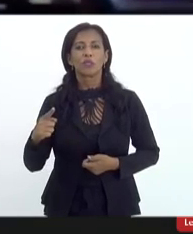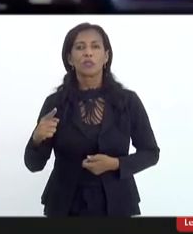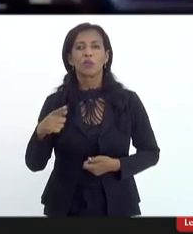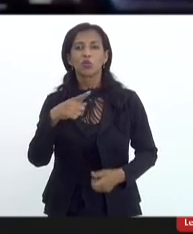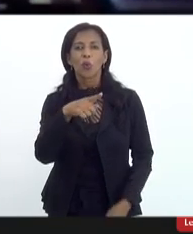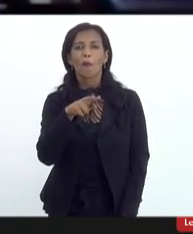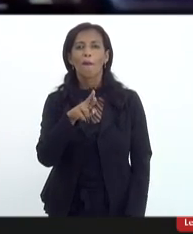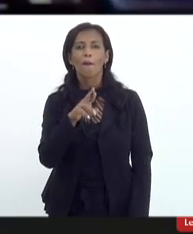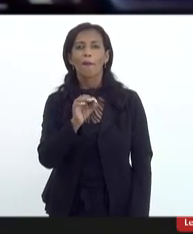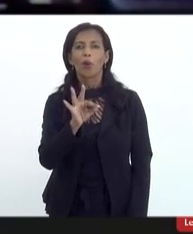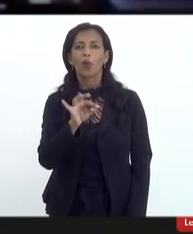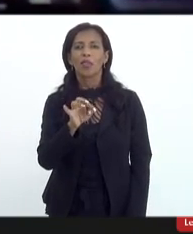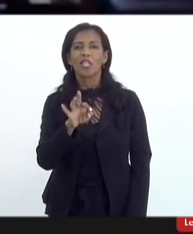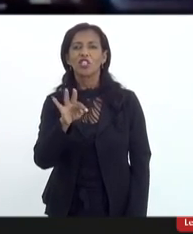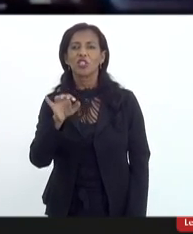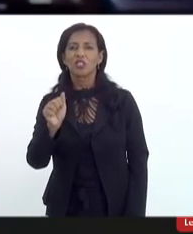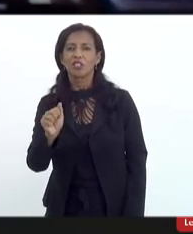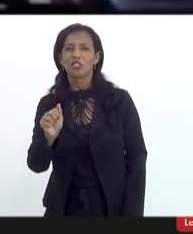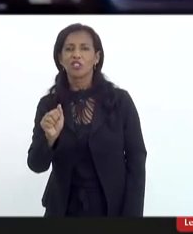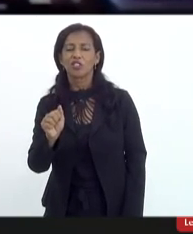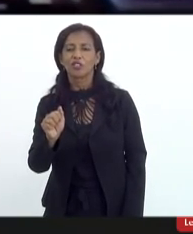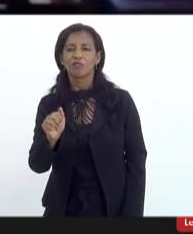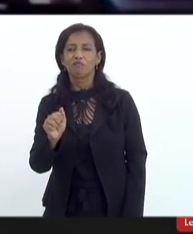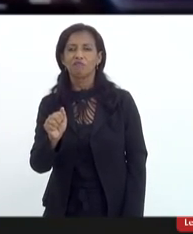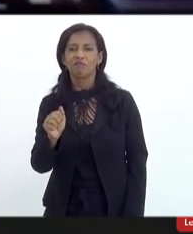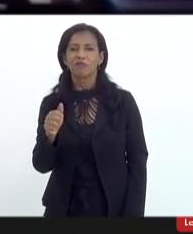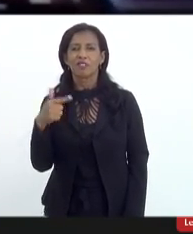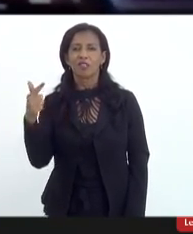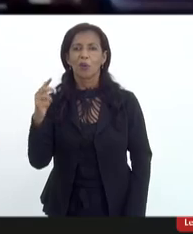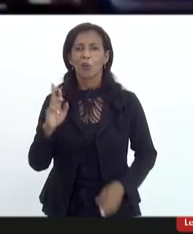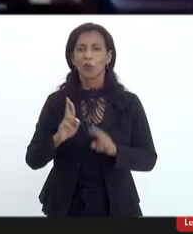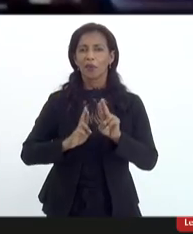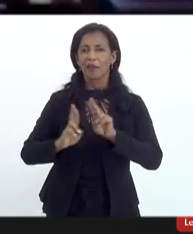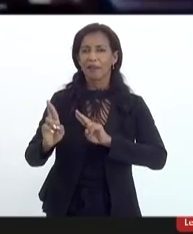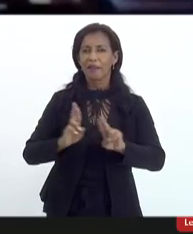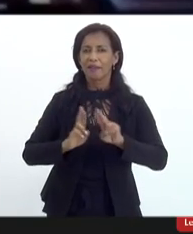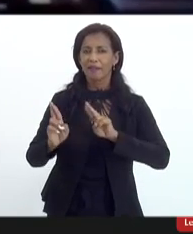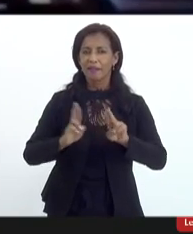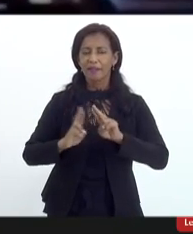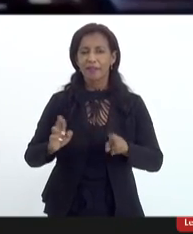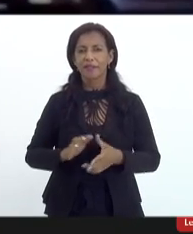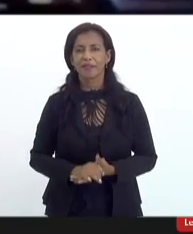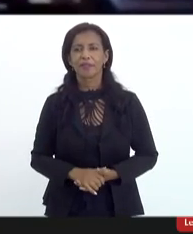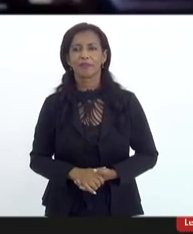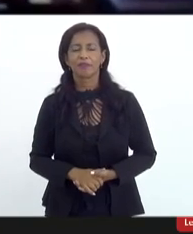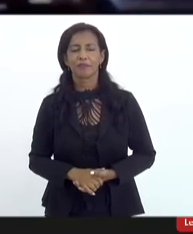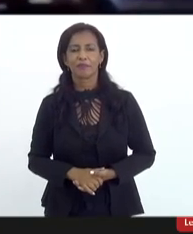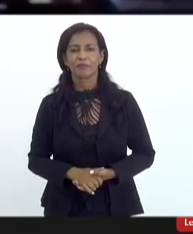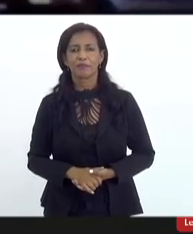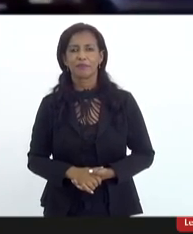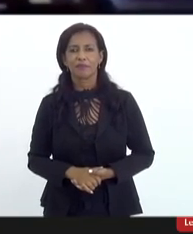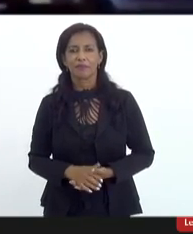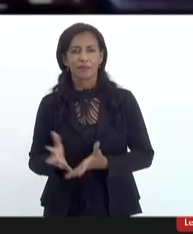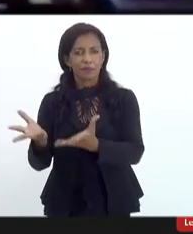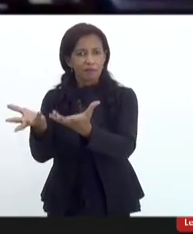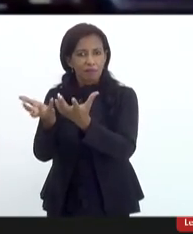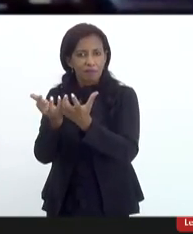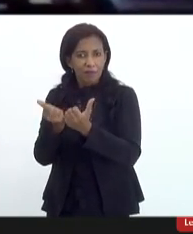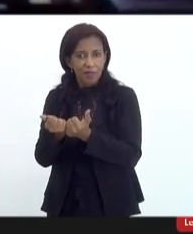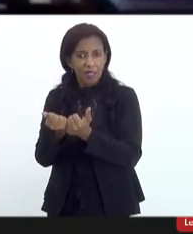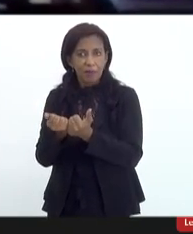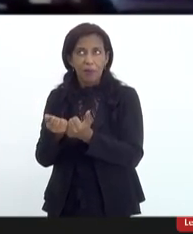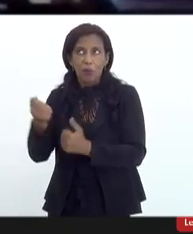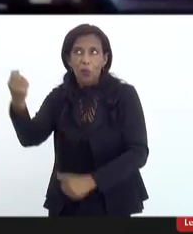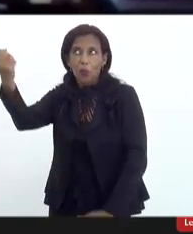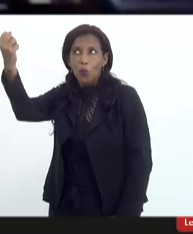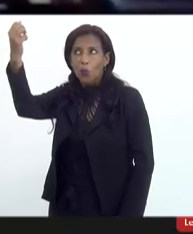protestantes que estabeleceram uma outra relação de recebimento da graça,